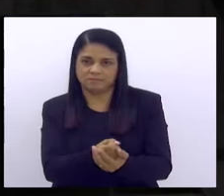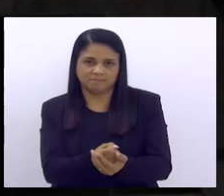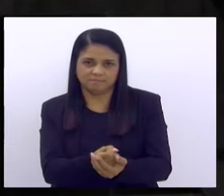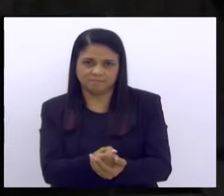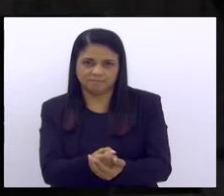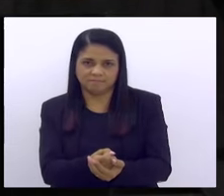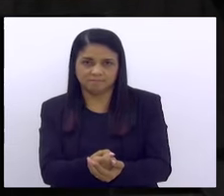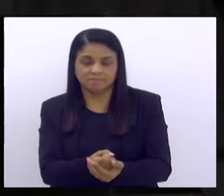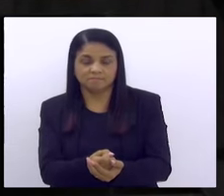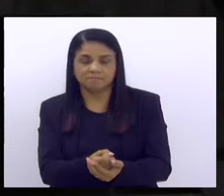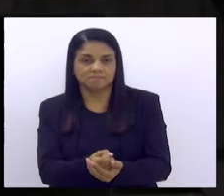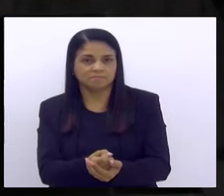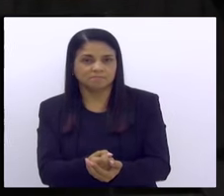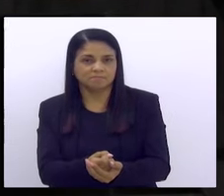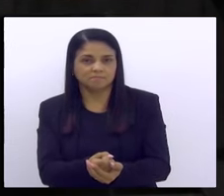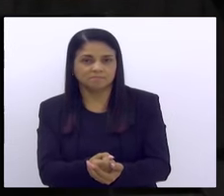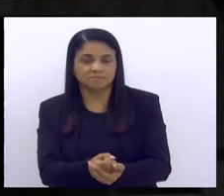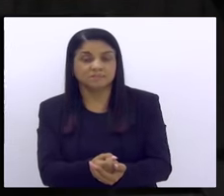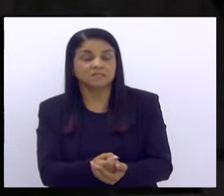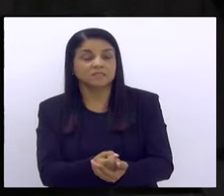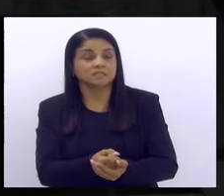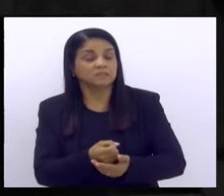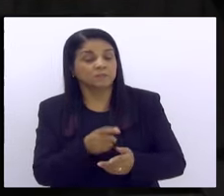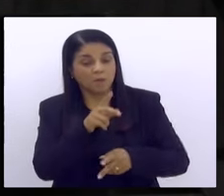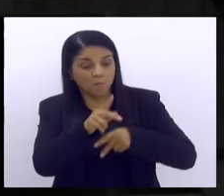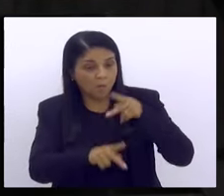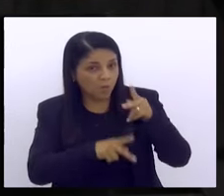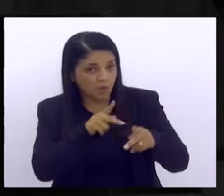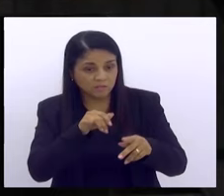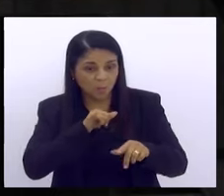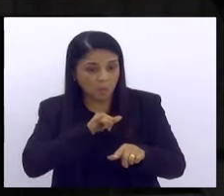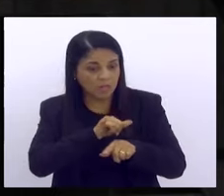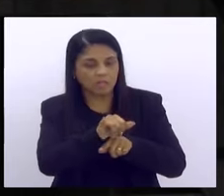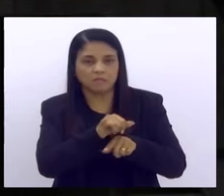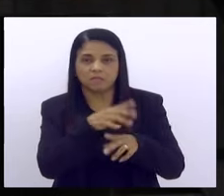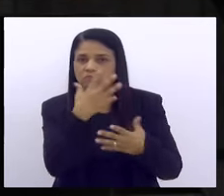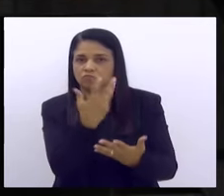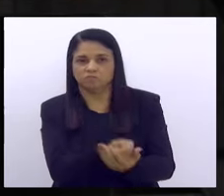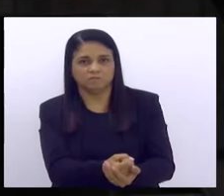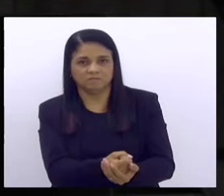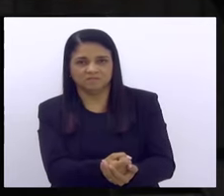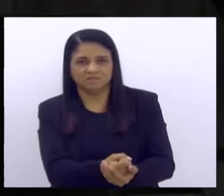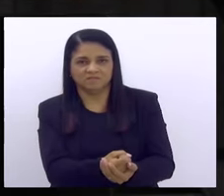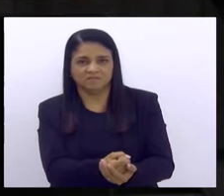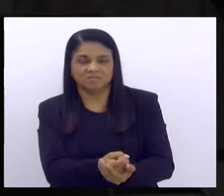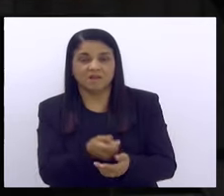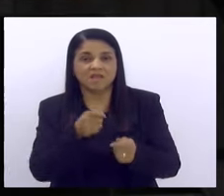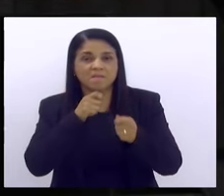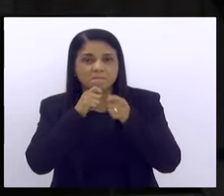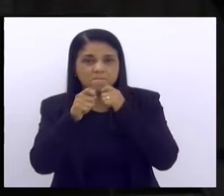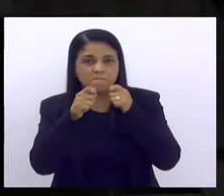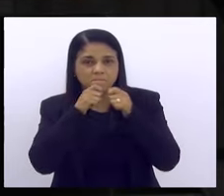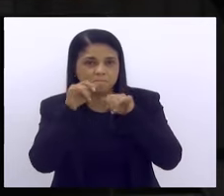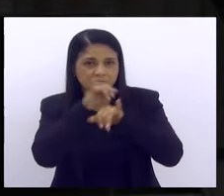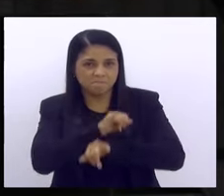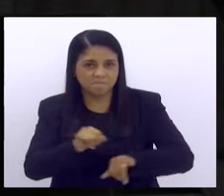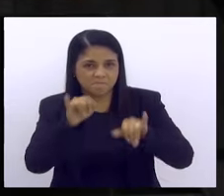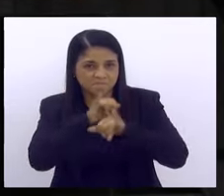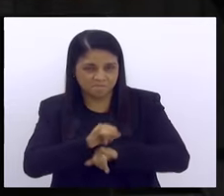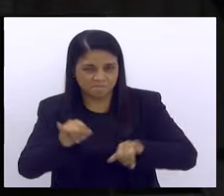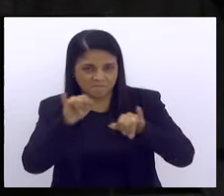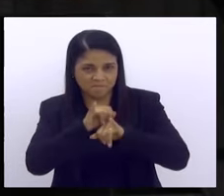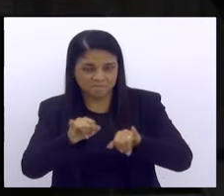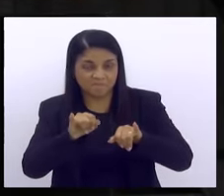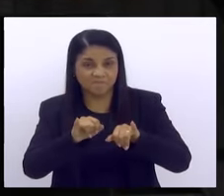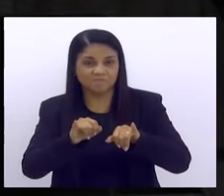não permitiremos que a população seja enganada pela extrema imprensa que tenta colocar